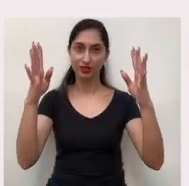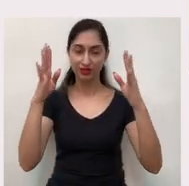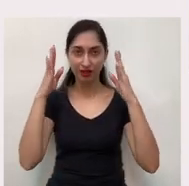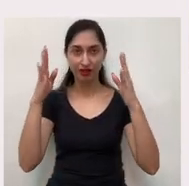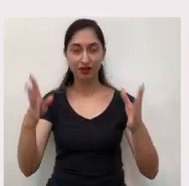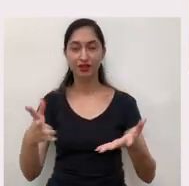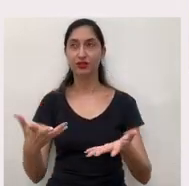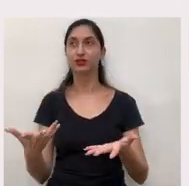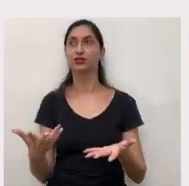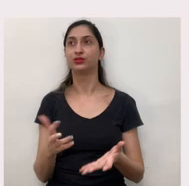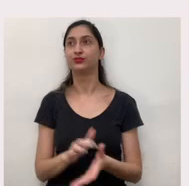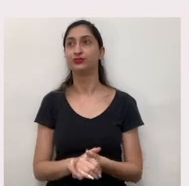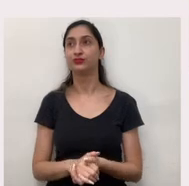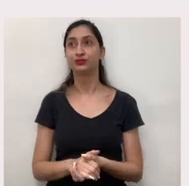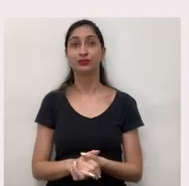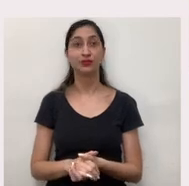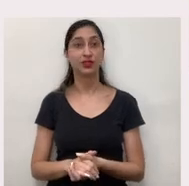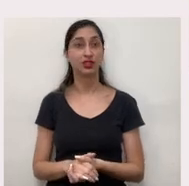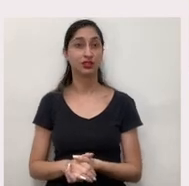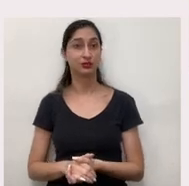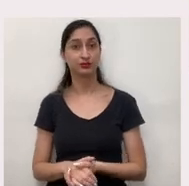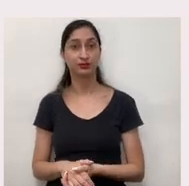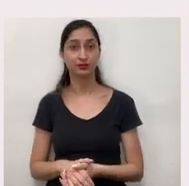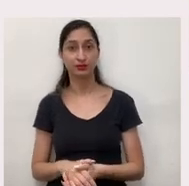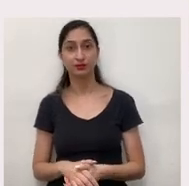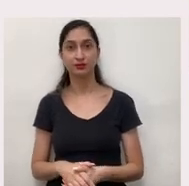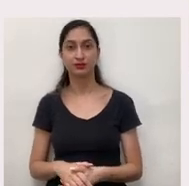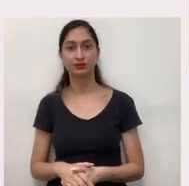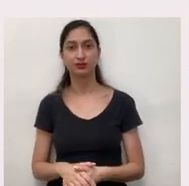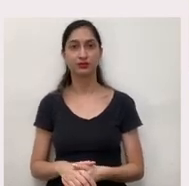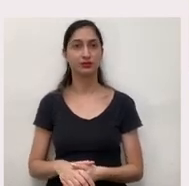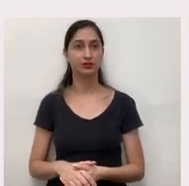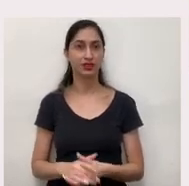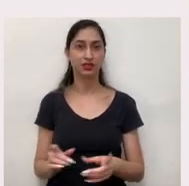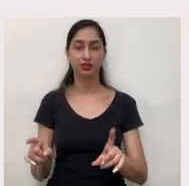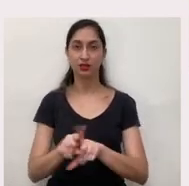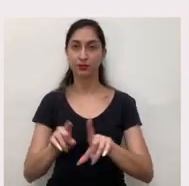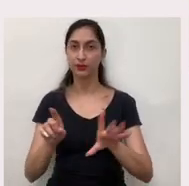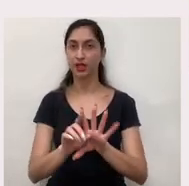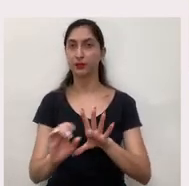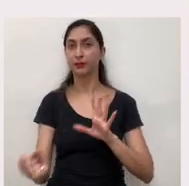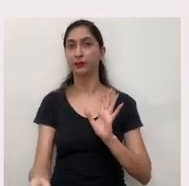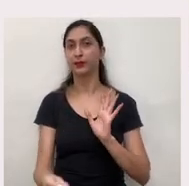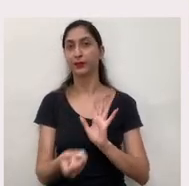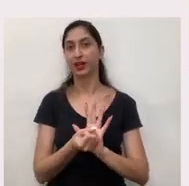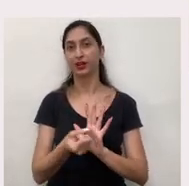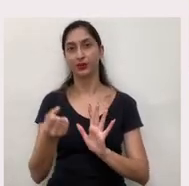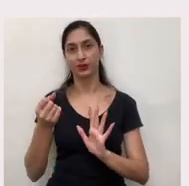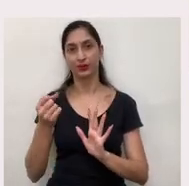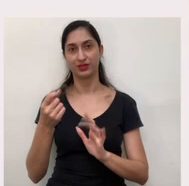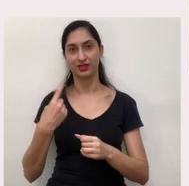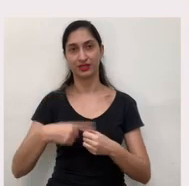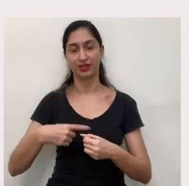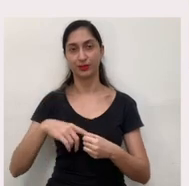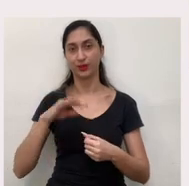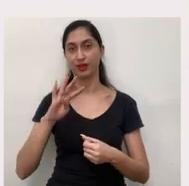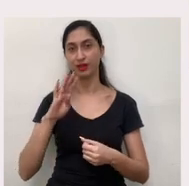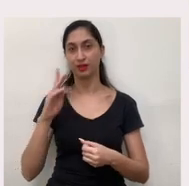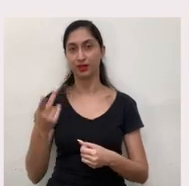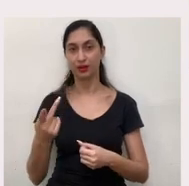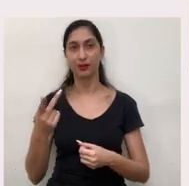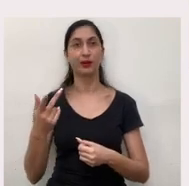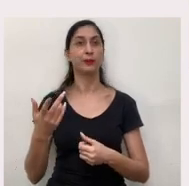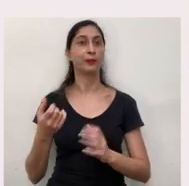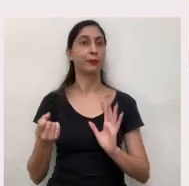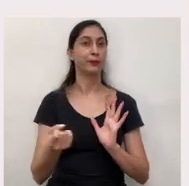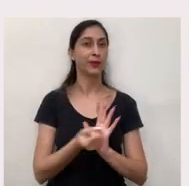Liberdade, e também essa questão assim desses marcos, né, de Belo Horizonte, né, o marco do ecletismo,